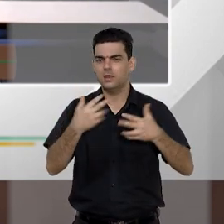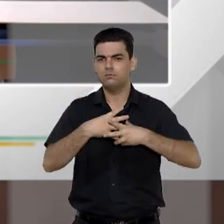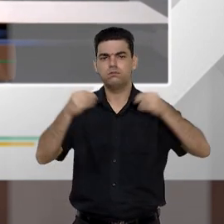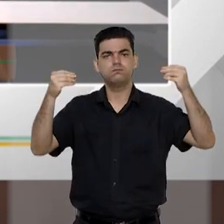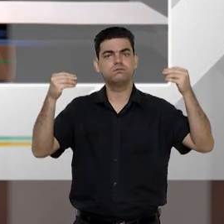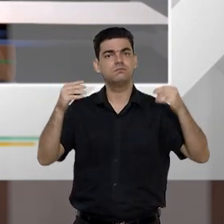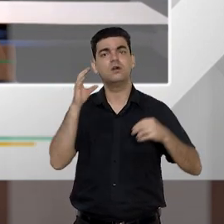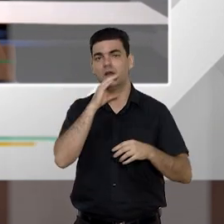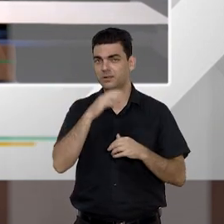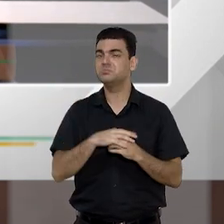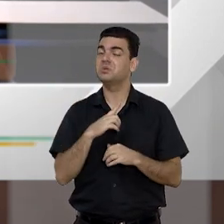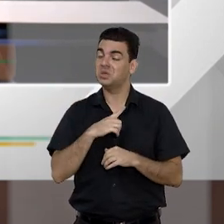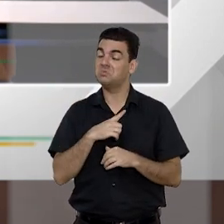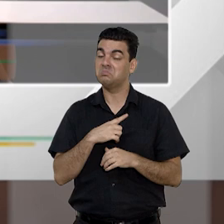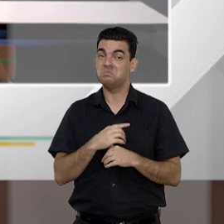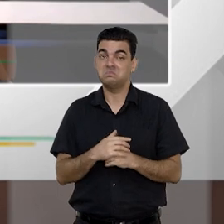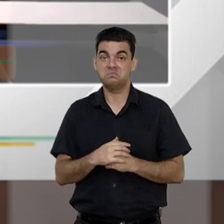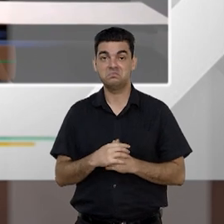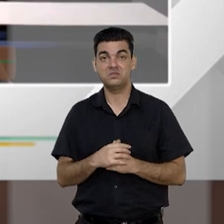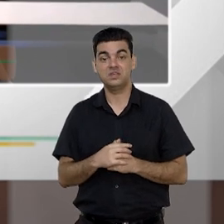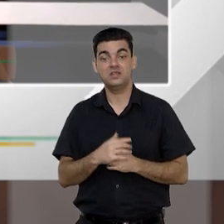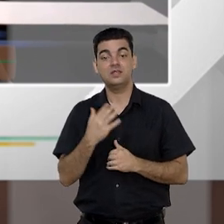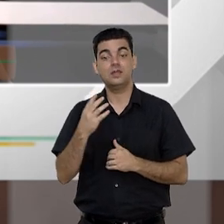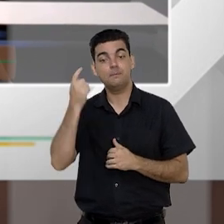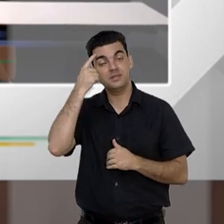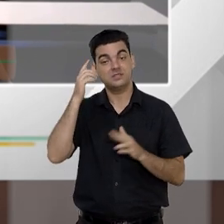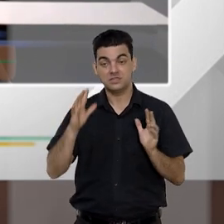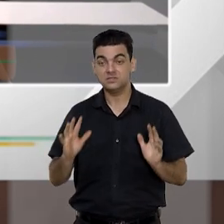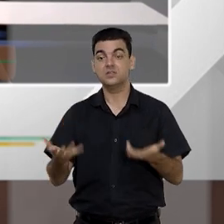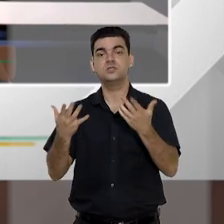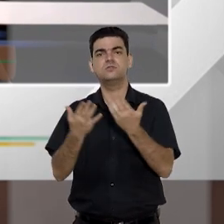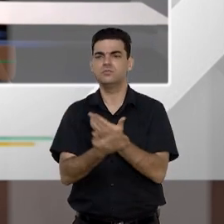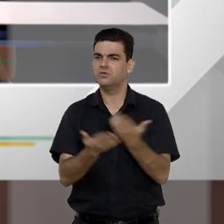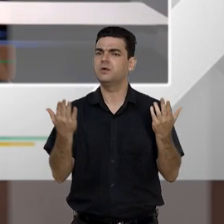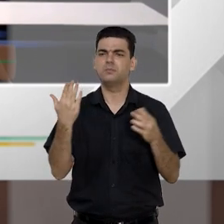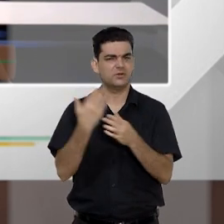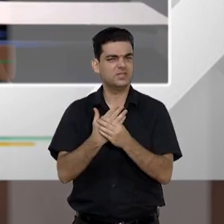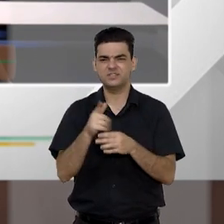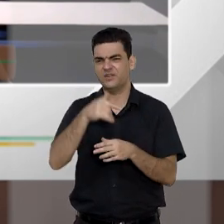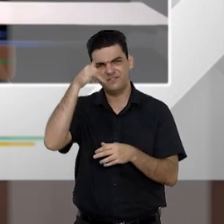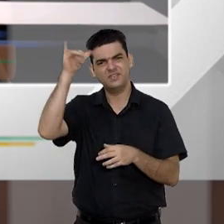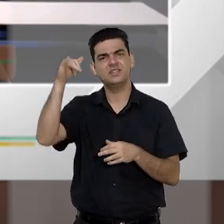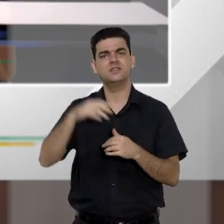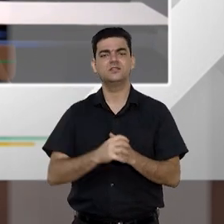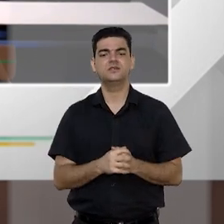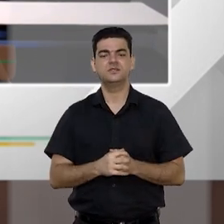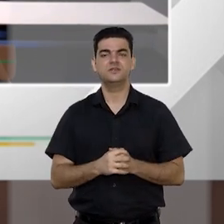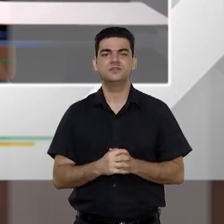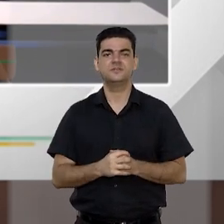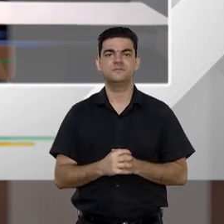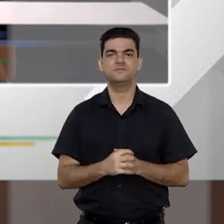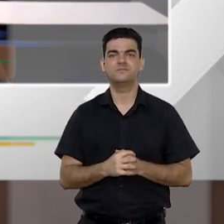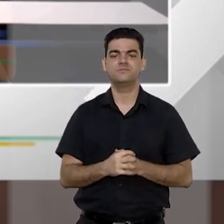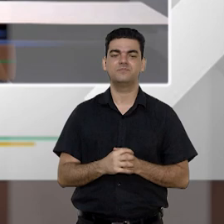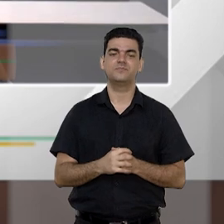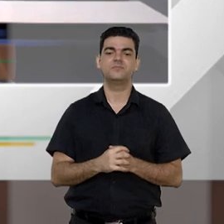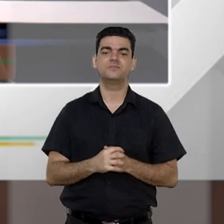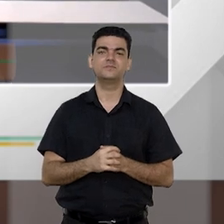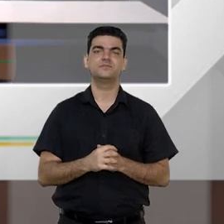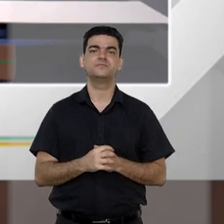realizados, no âmbito da Justiça Federal, como uma forma de incentivo, à